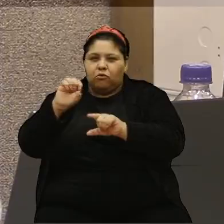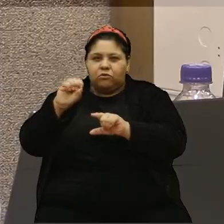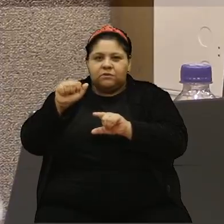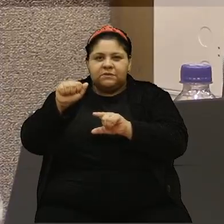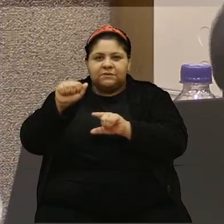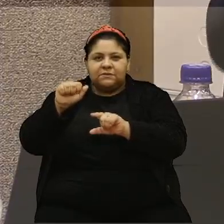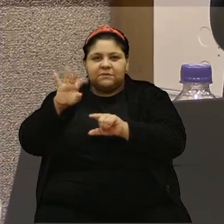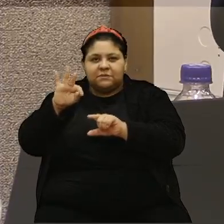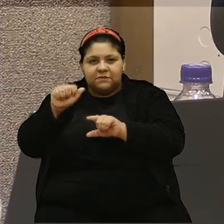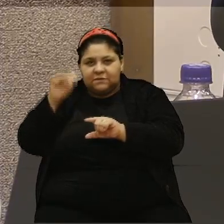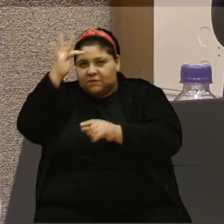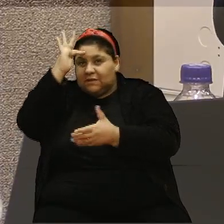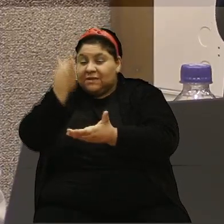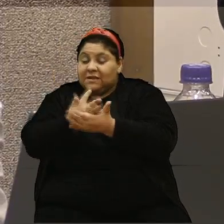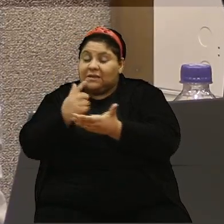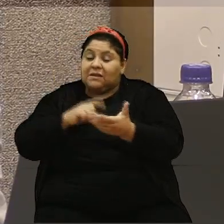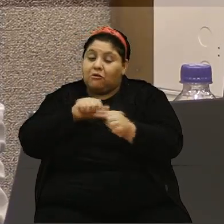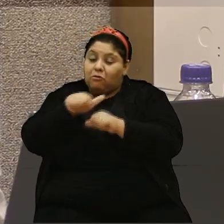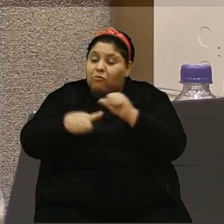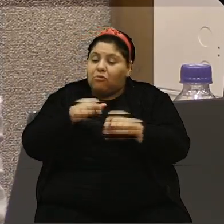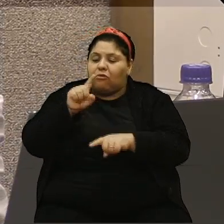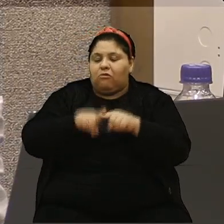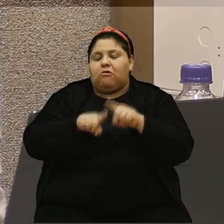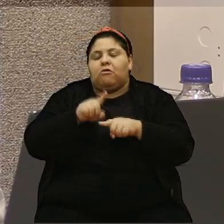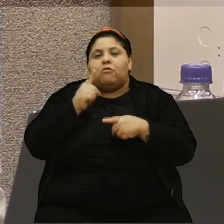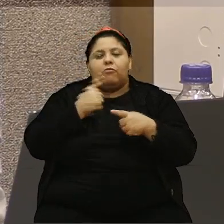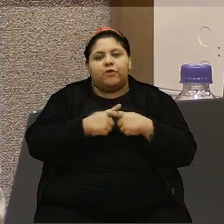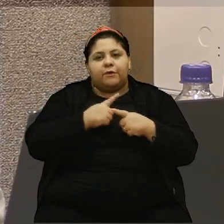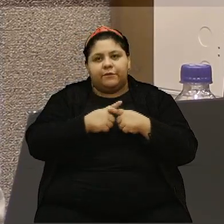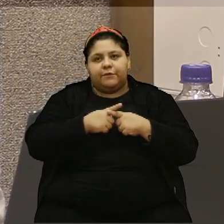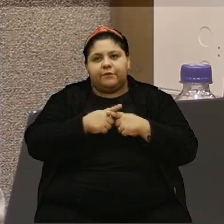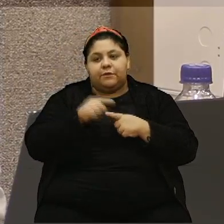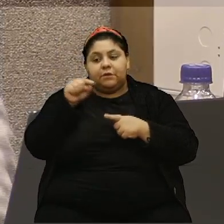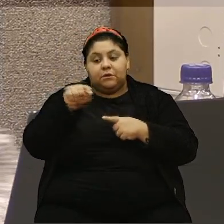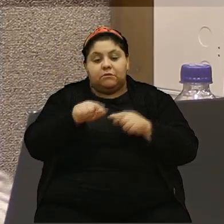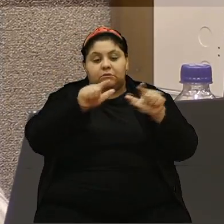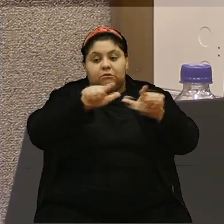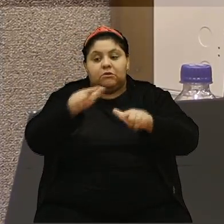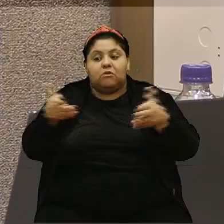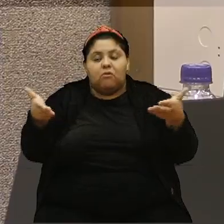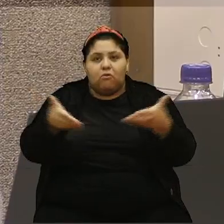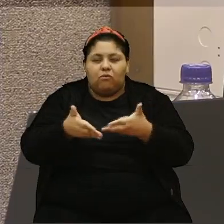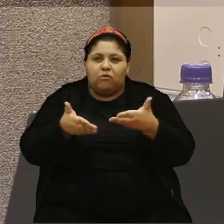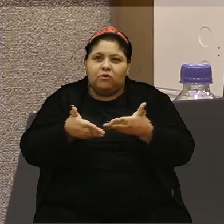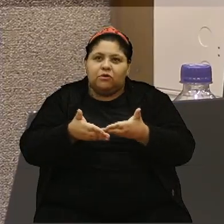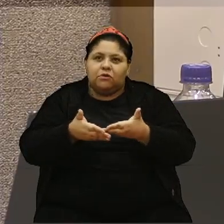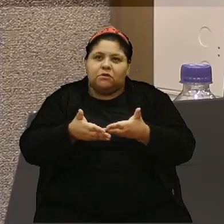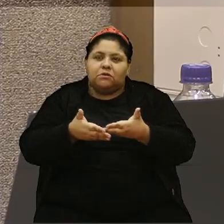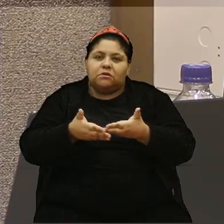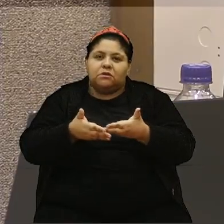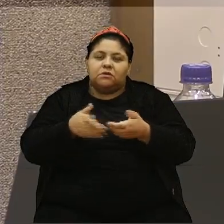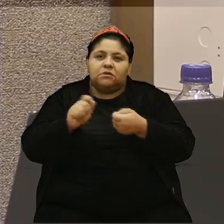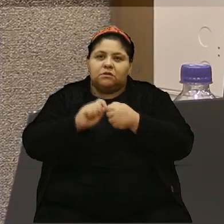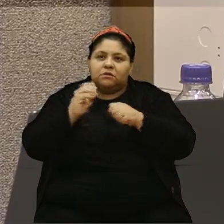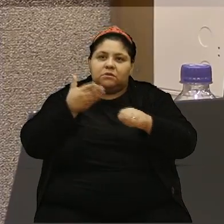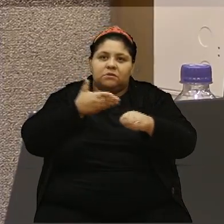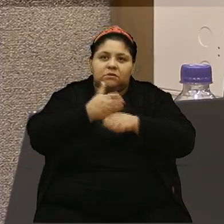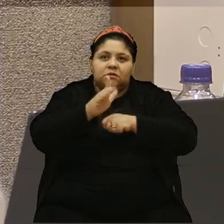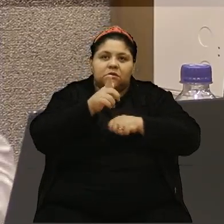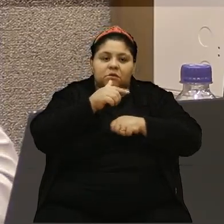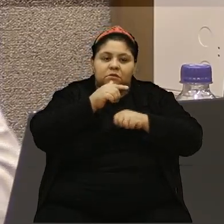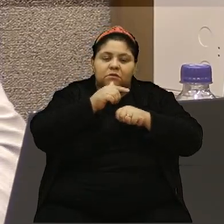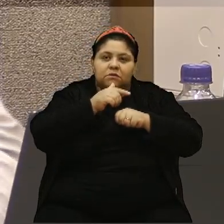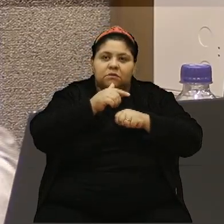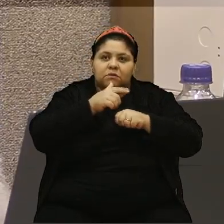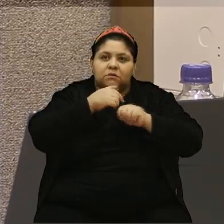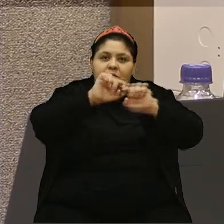nós temos que mudar as atividades ali, porque esses locais hoje já estão contemplados com